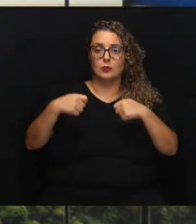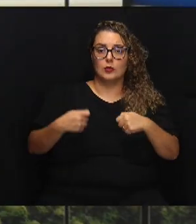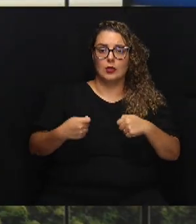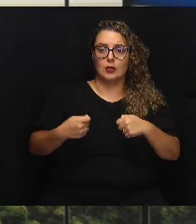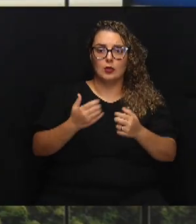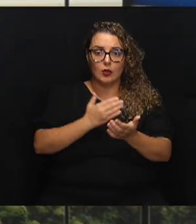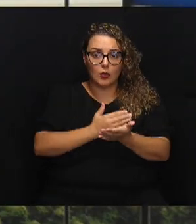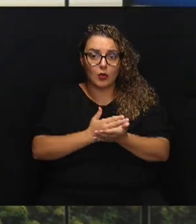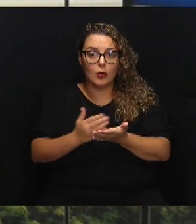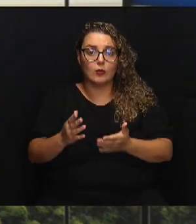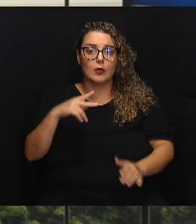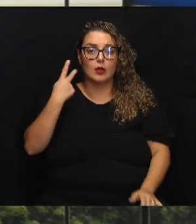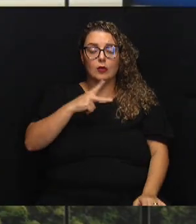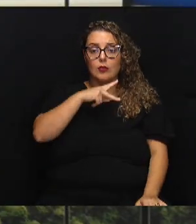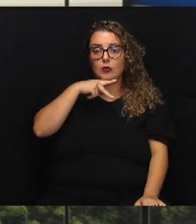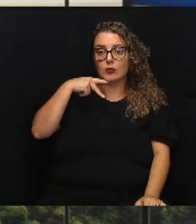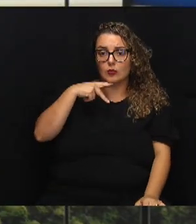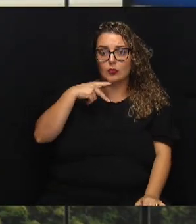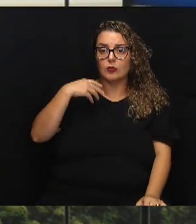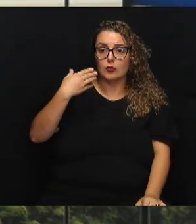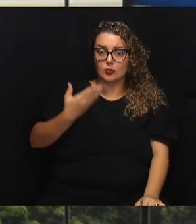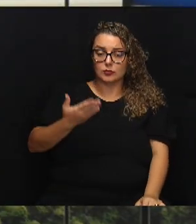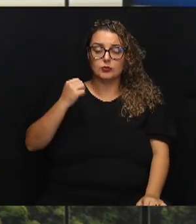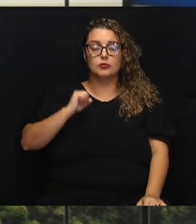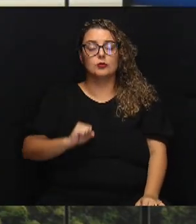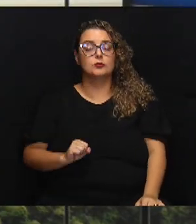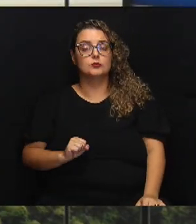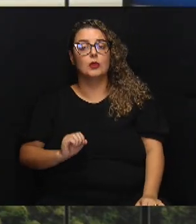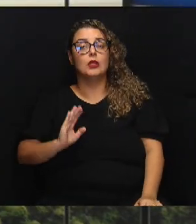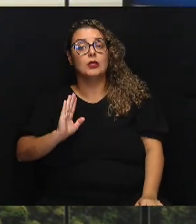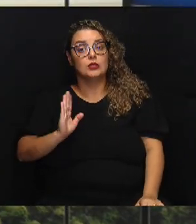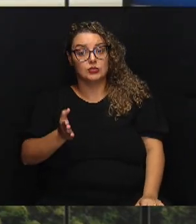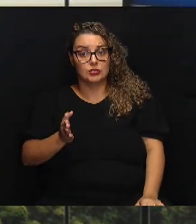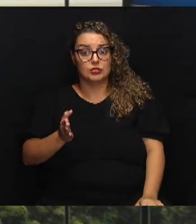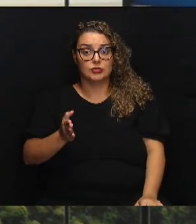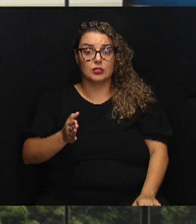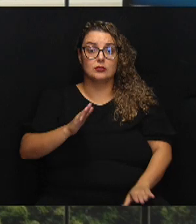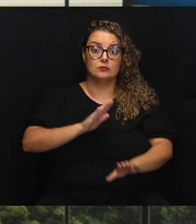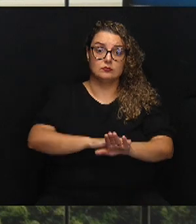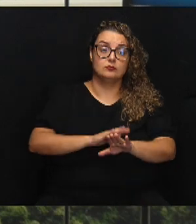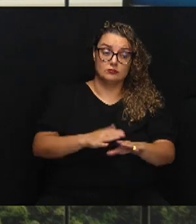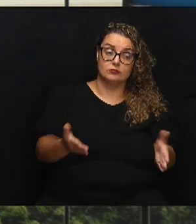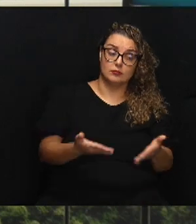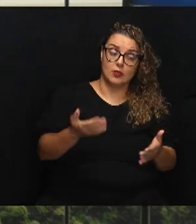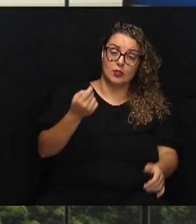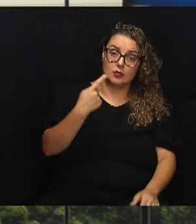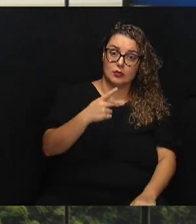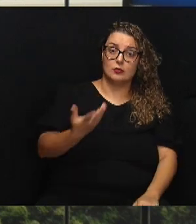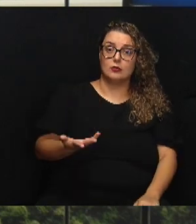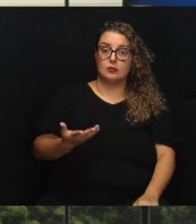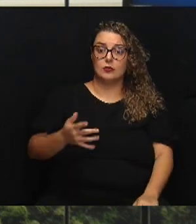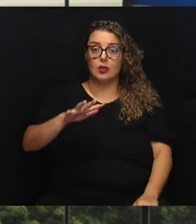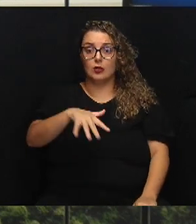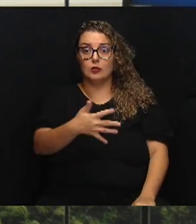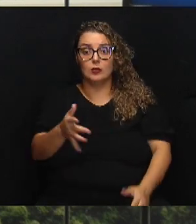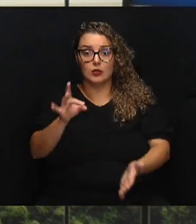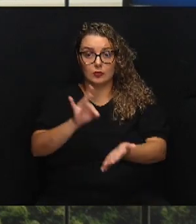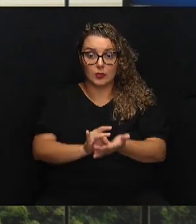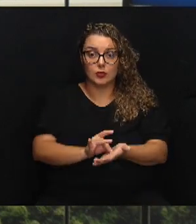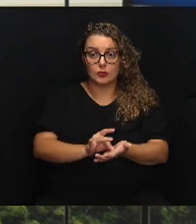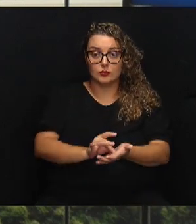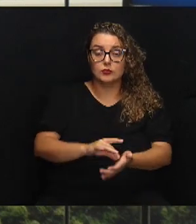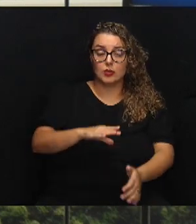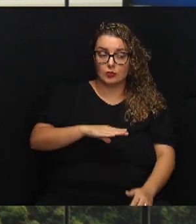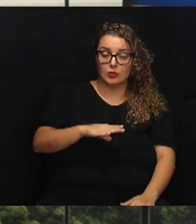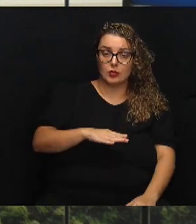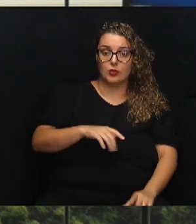necessário. Vereador Permínio Monteiro, começo com o senhor, já que atua a iniciativa que colocou aqui no calendário oficial do município